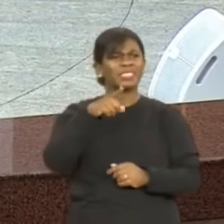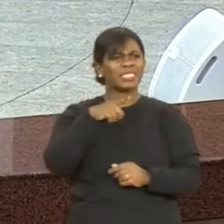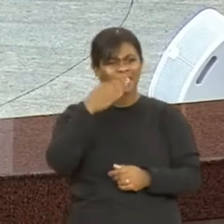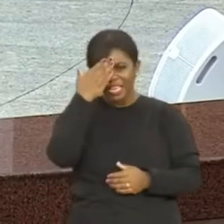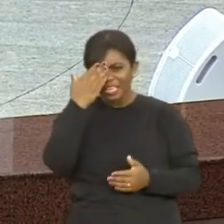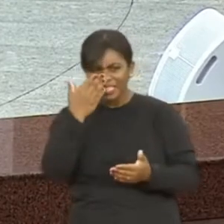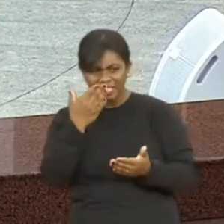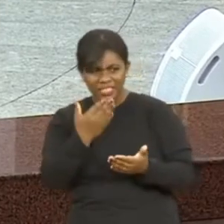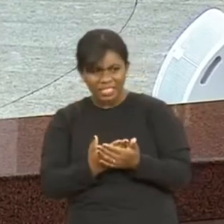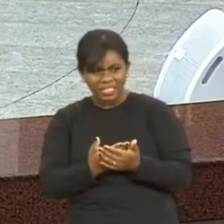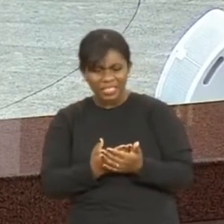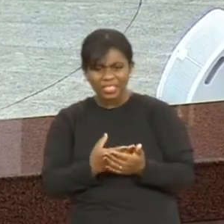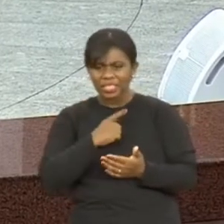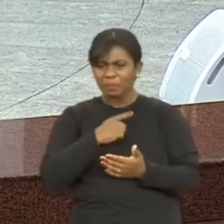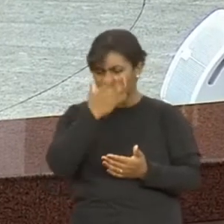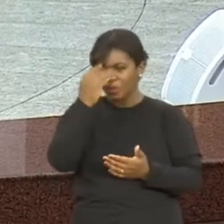e no dia sobe no altar vazio?